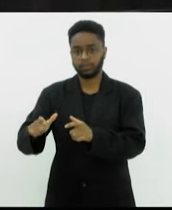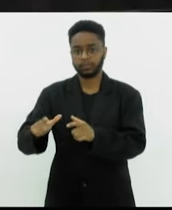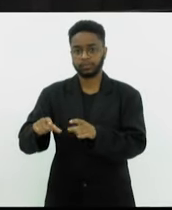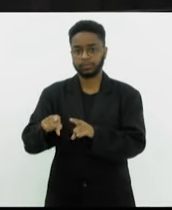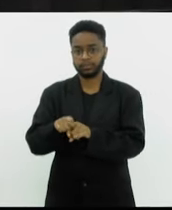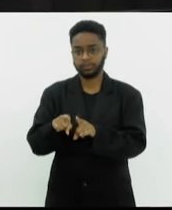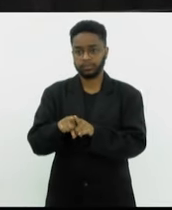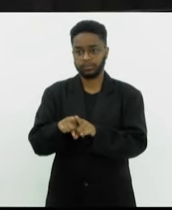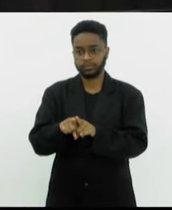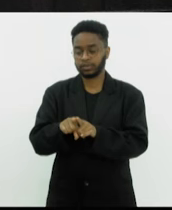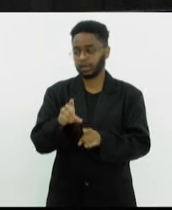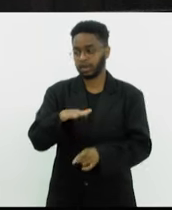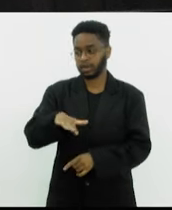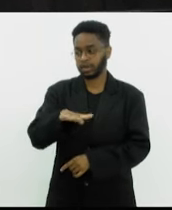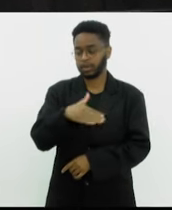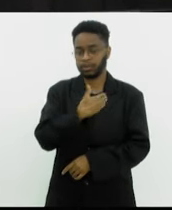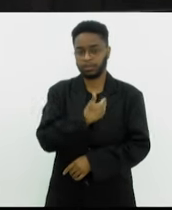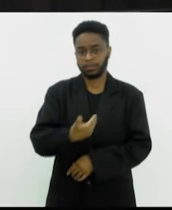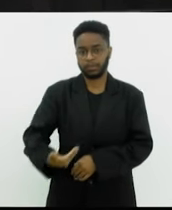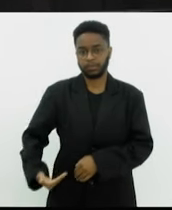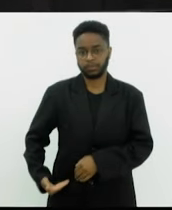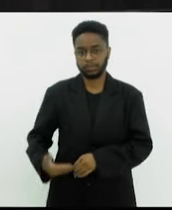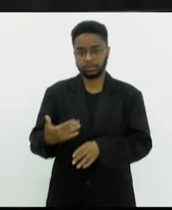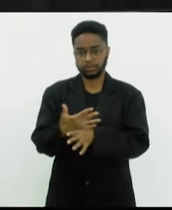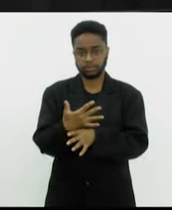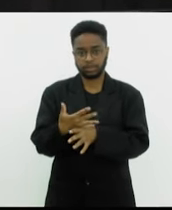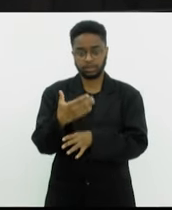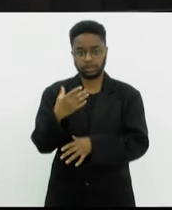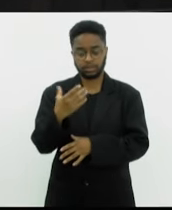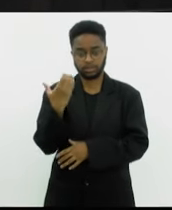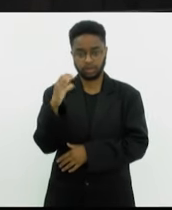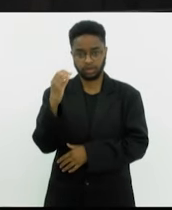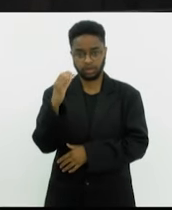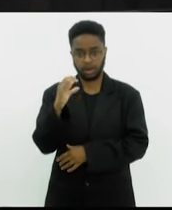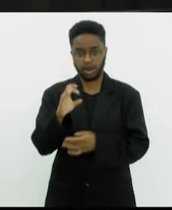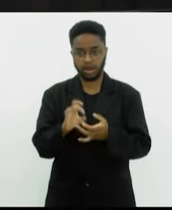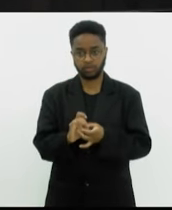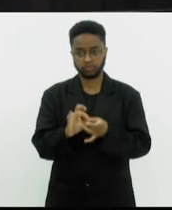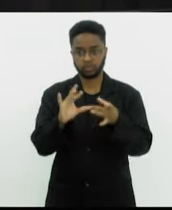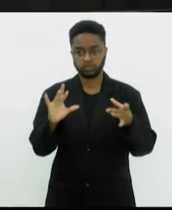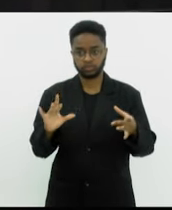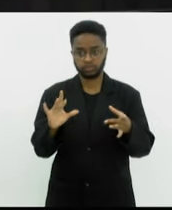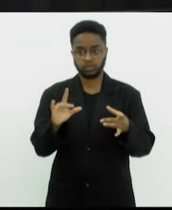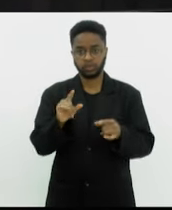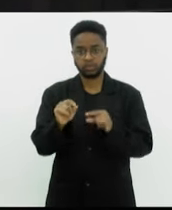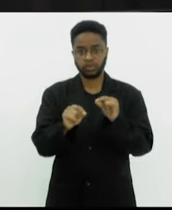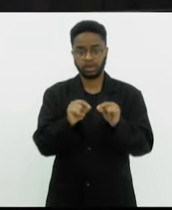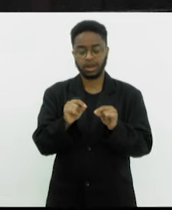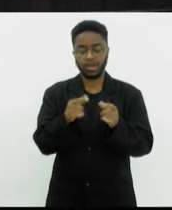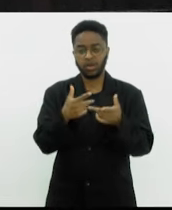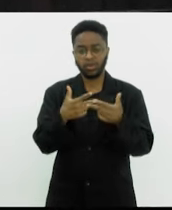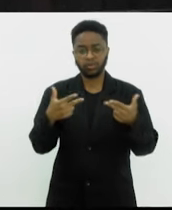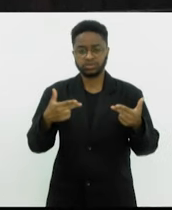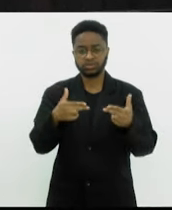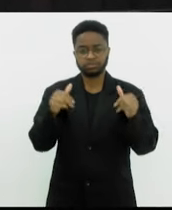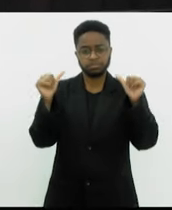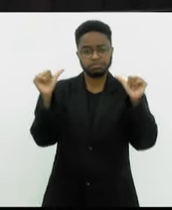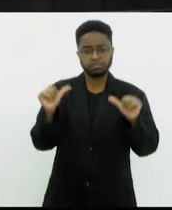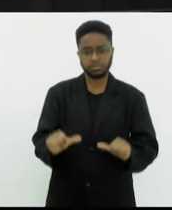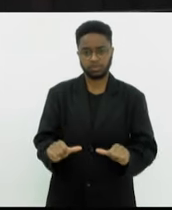e das partes públicas da cidade, quando autoriza, aquece com o que há de mais vil.